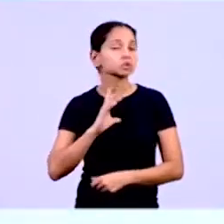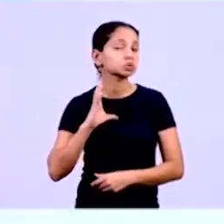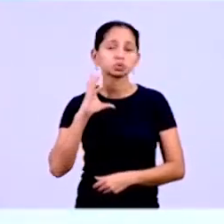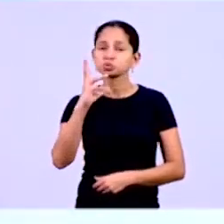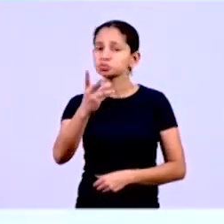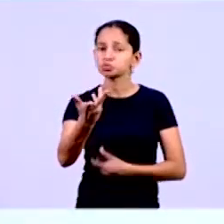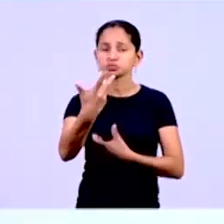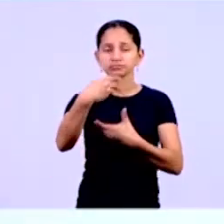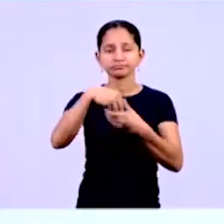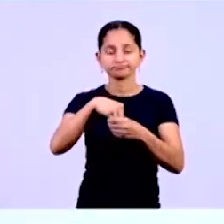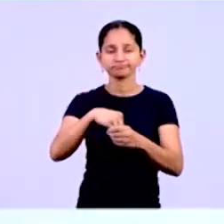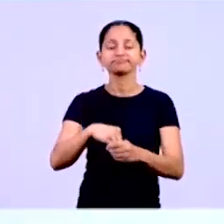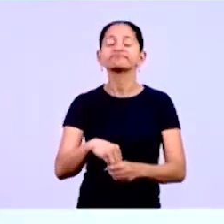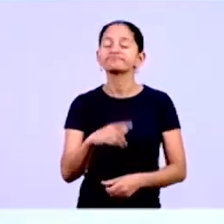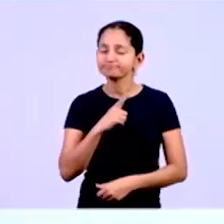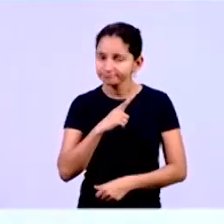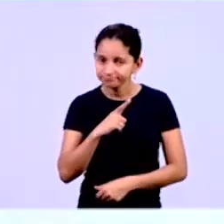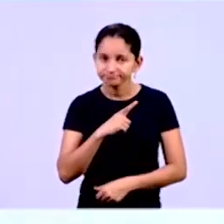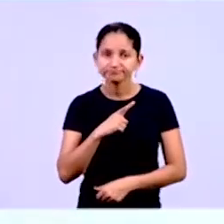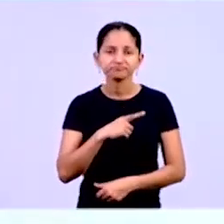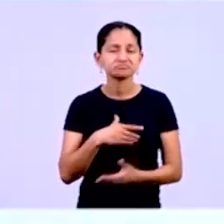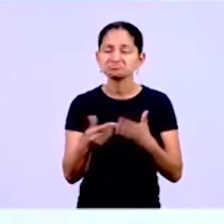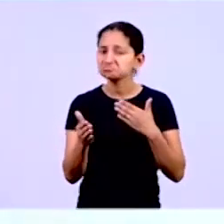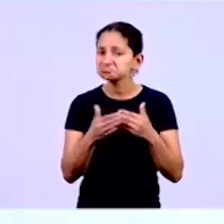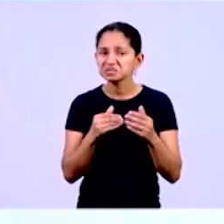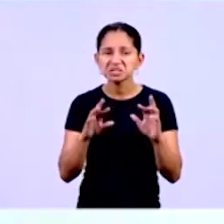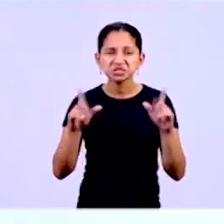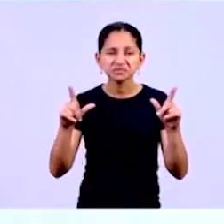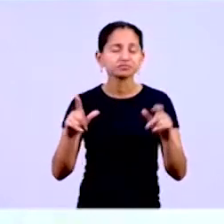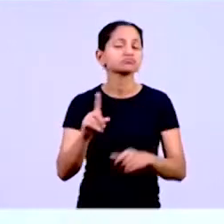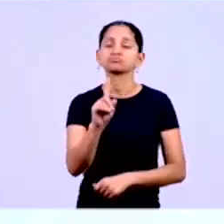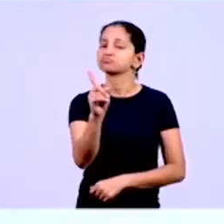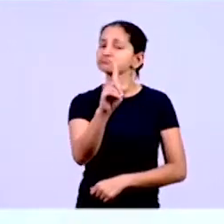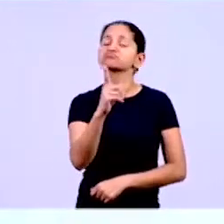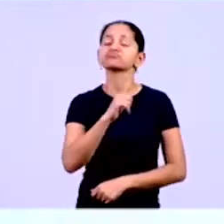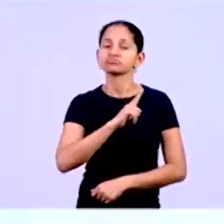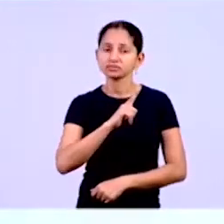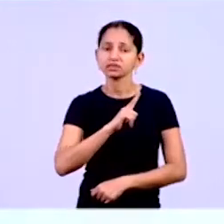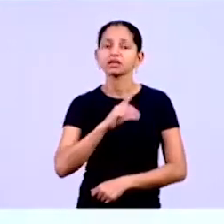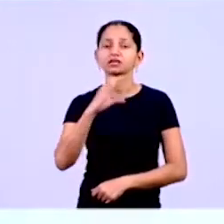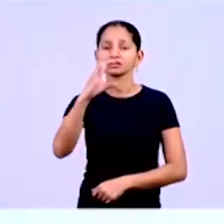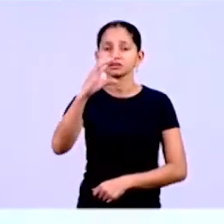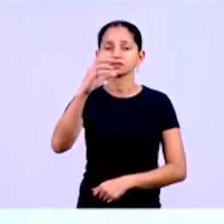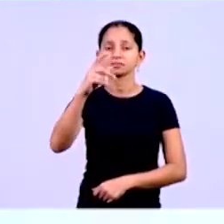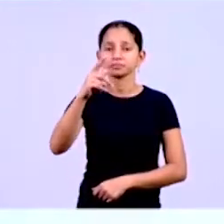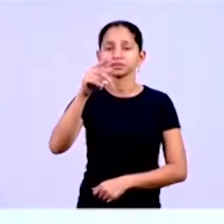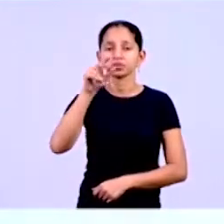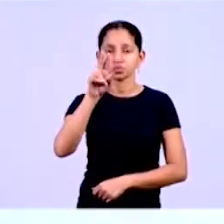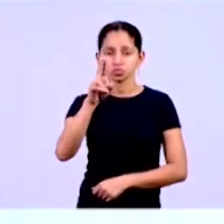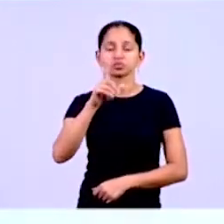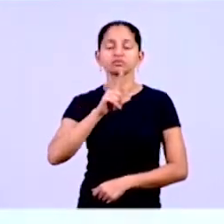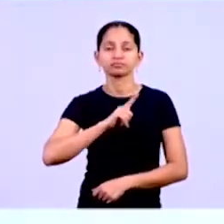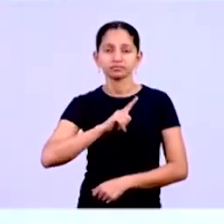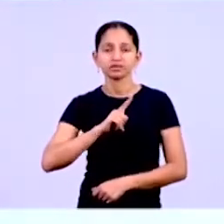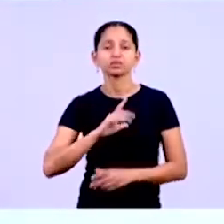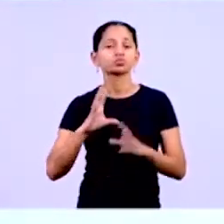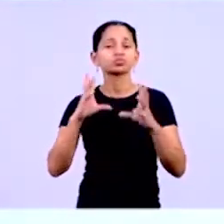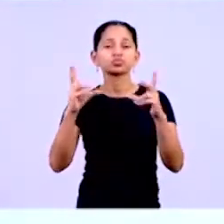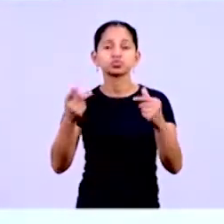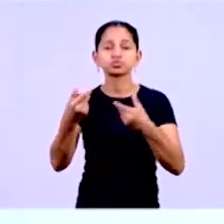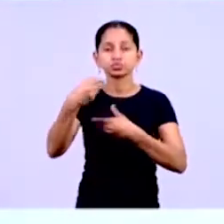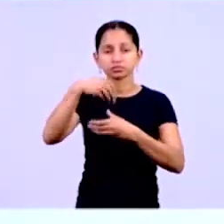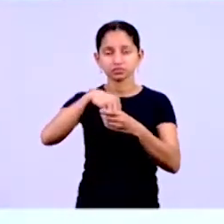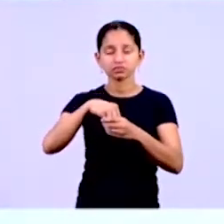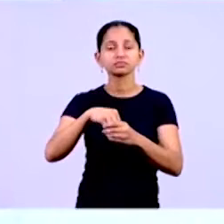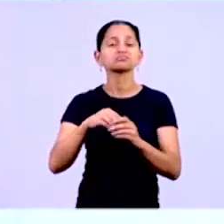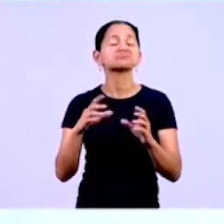essas características, todos, sem exceção, né? Todos têm uma CPU, todos têm memória RAM, todos têm um dispositivo de armazenamento, todos têm dispositivo de